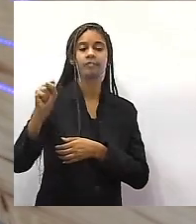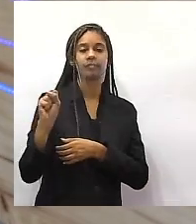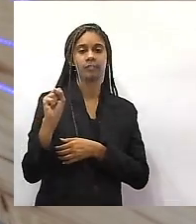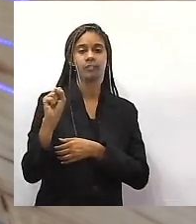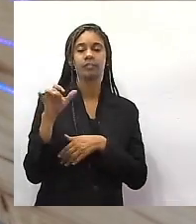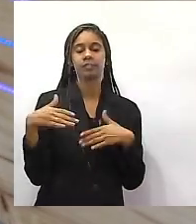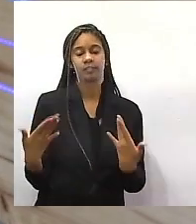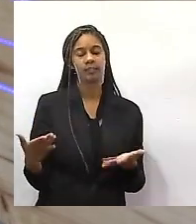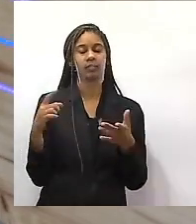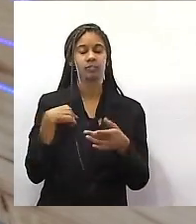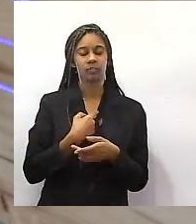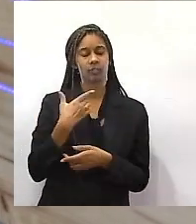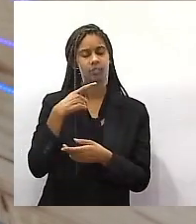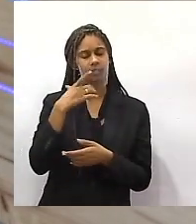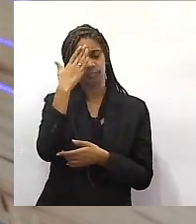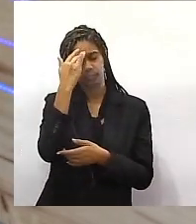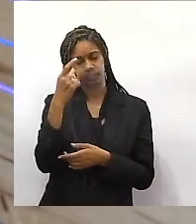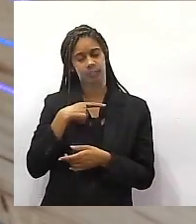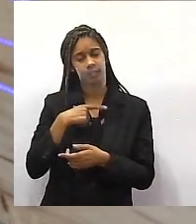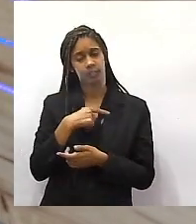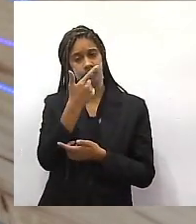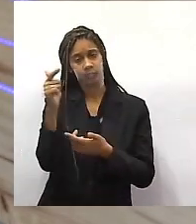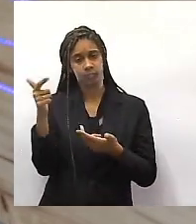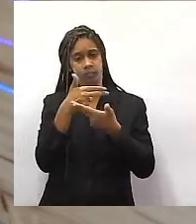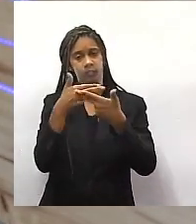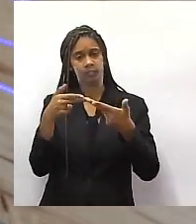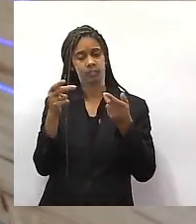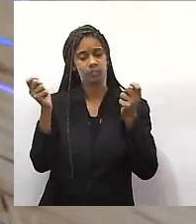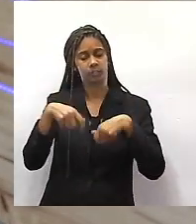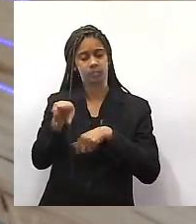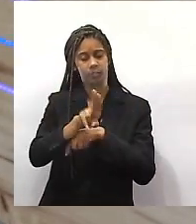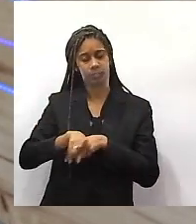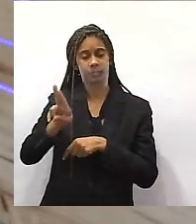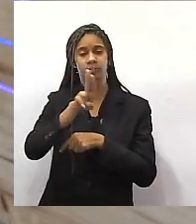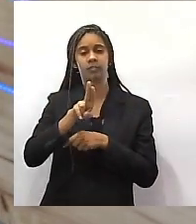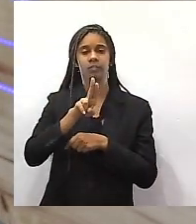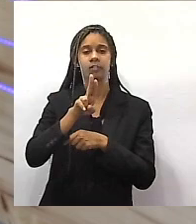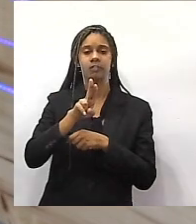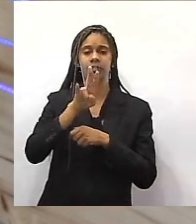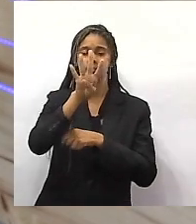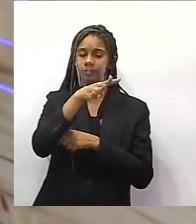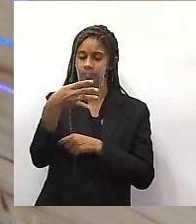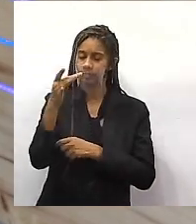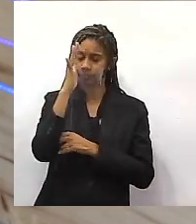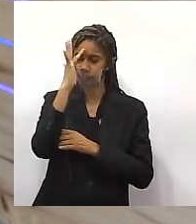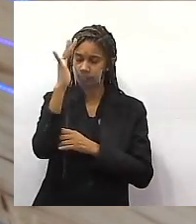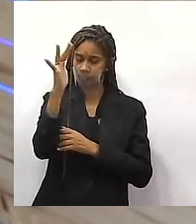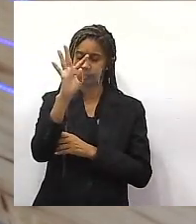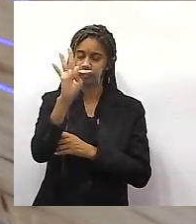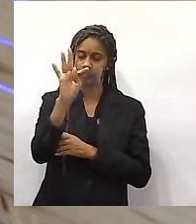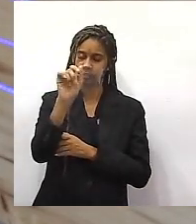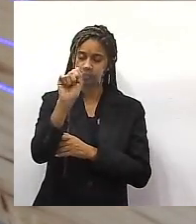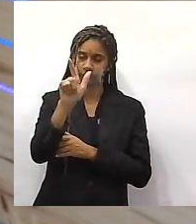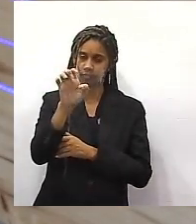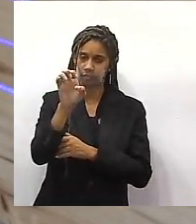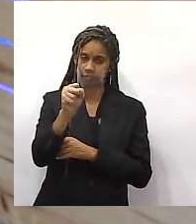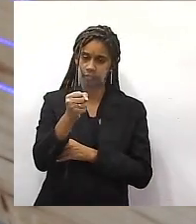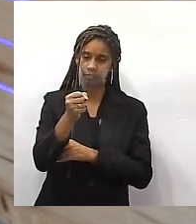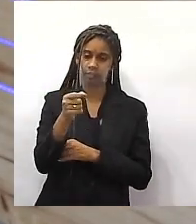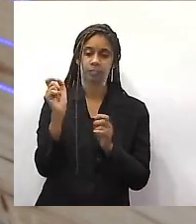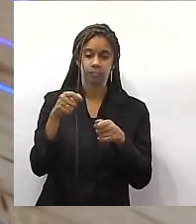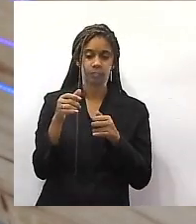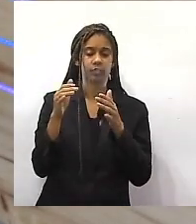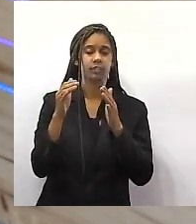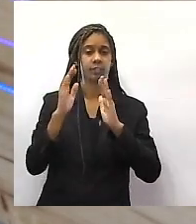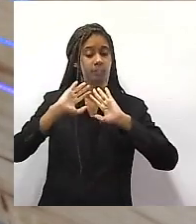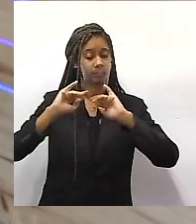Existem mais aplicações, tem mais questões, certo? Então, se você está precisando aí aprofundar o exercício, pode mandar mensagem pedindo uma listinha. O